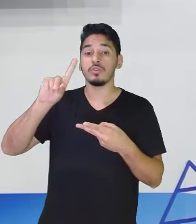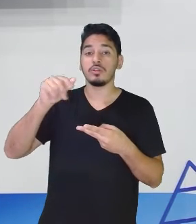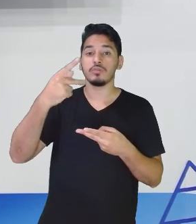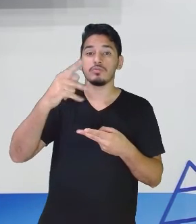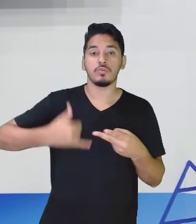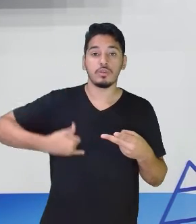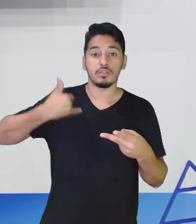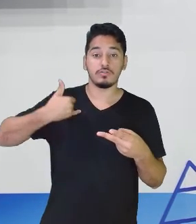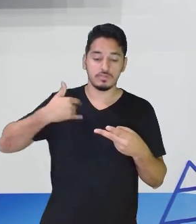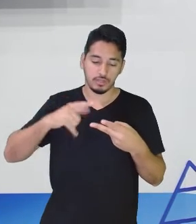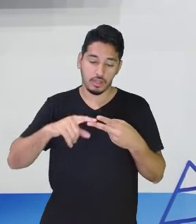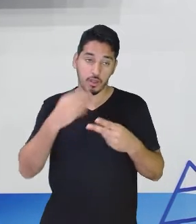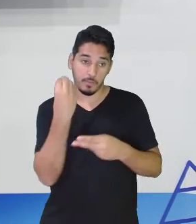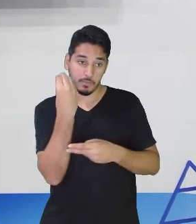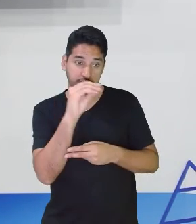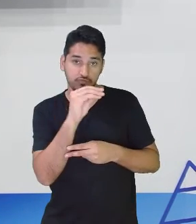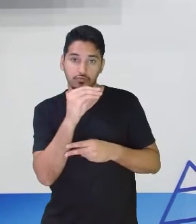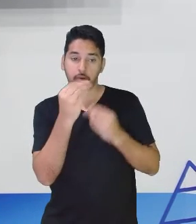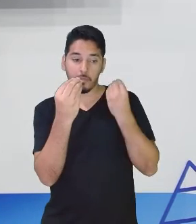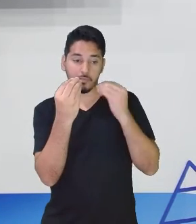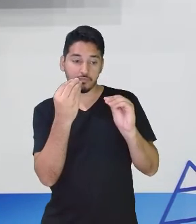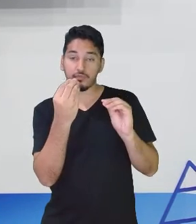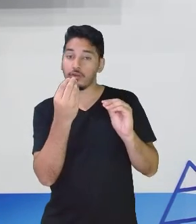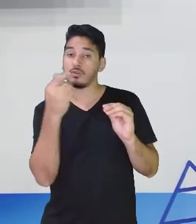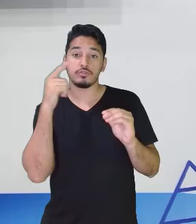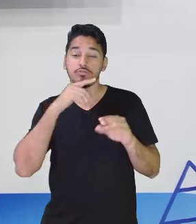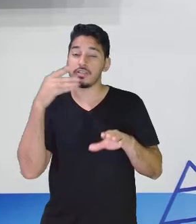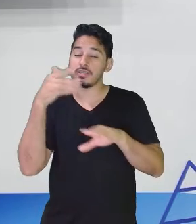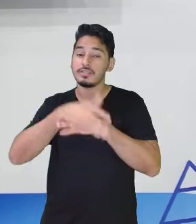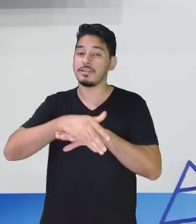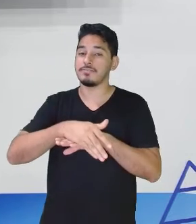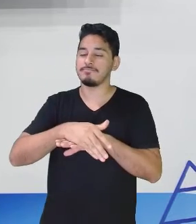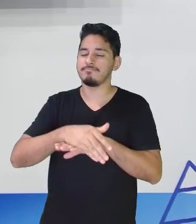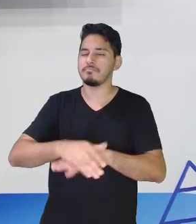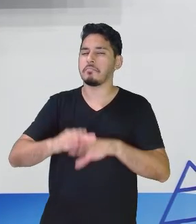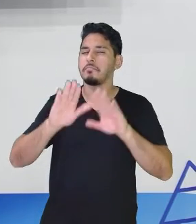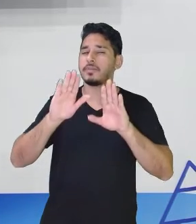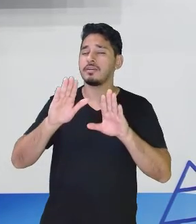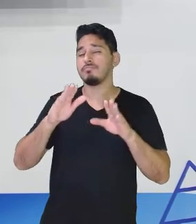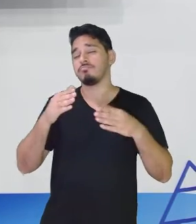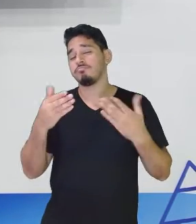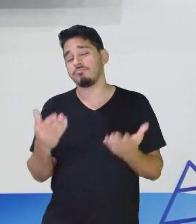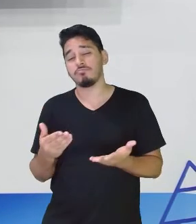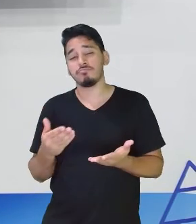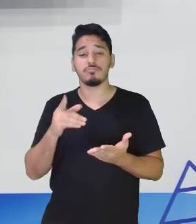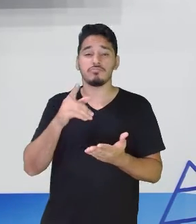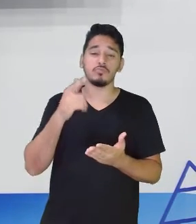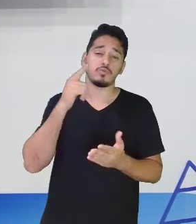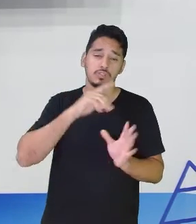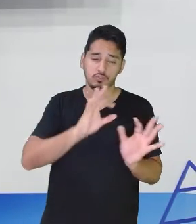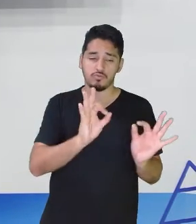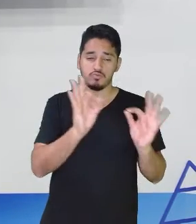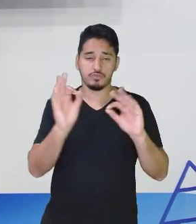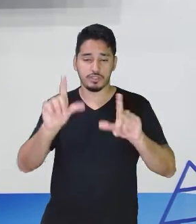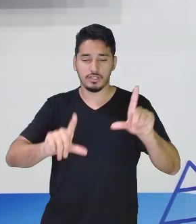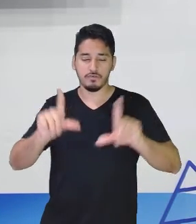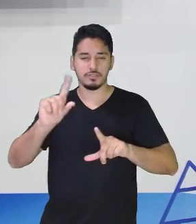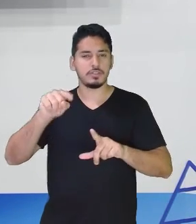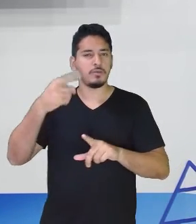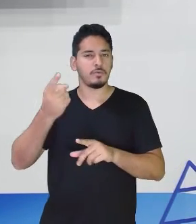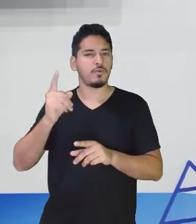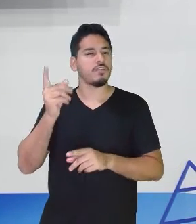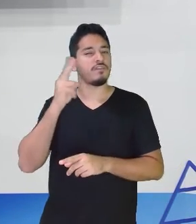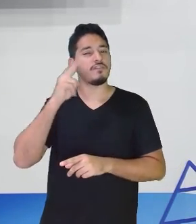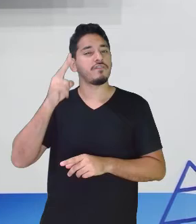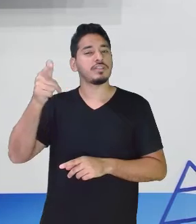vai poder entrar e participar dessa aula ao vivo. Mas, enquanto isso, assiste na TV e depois revê no